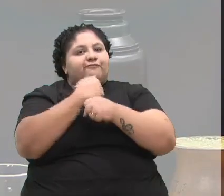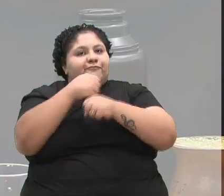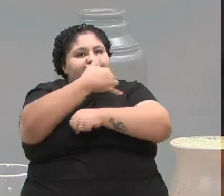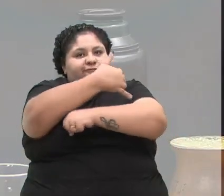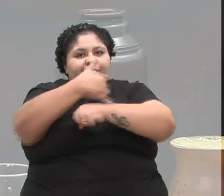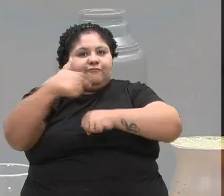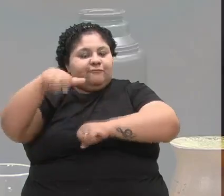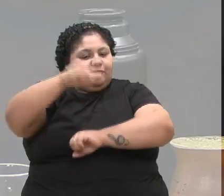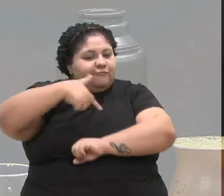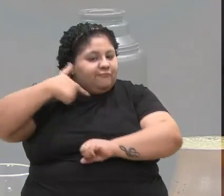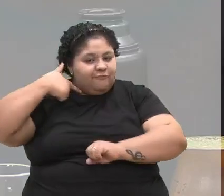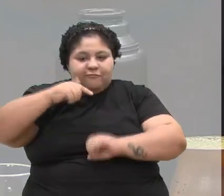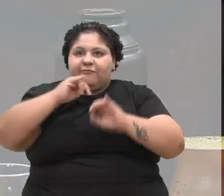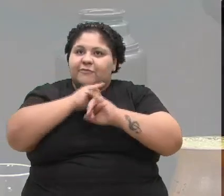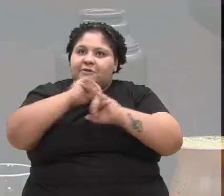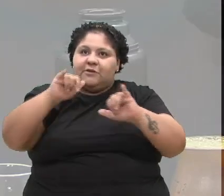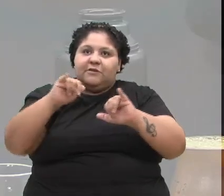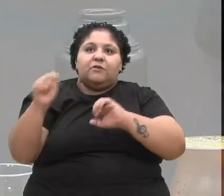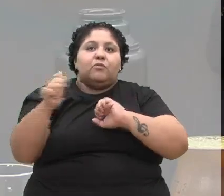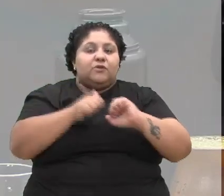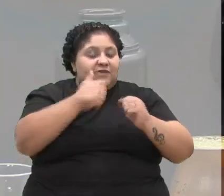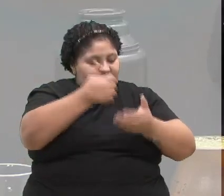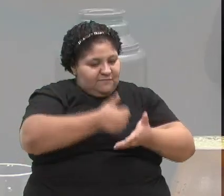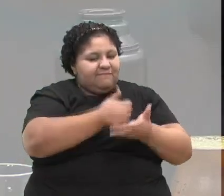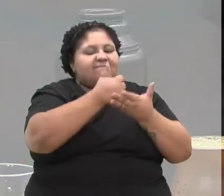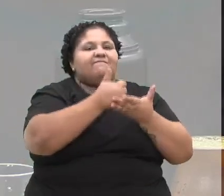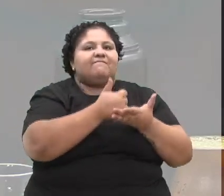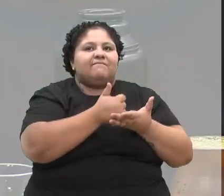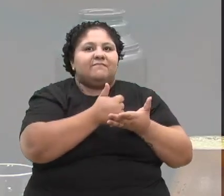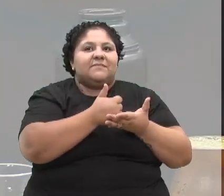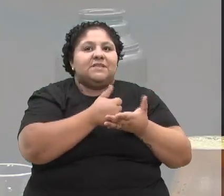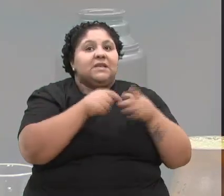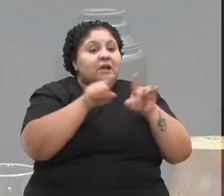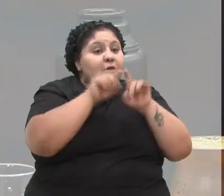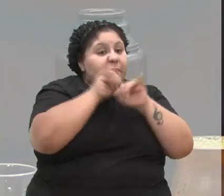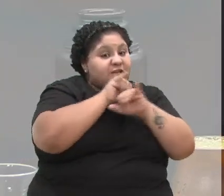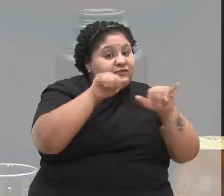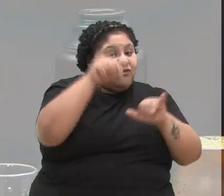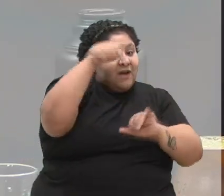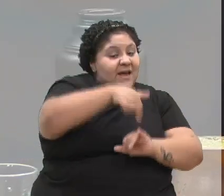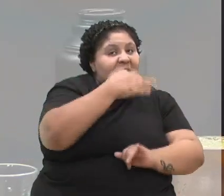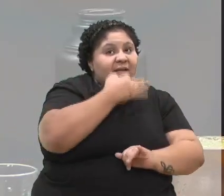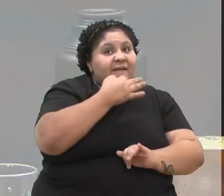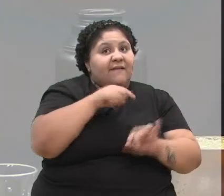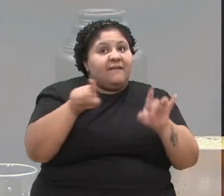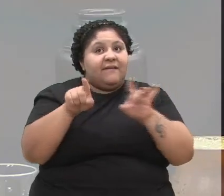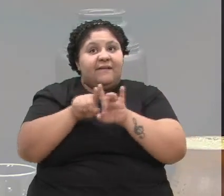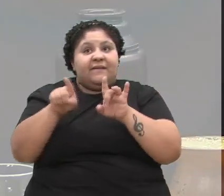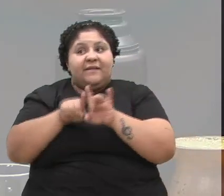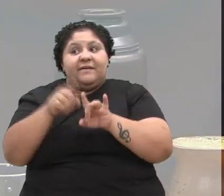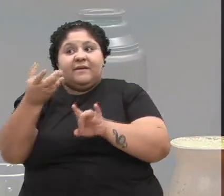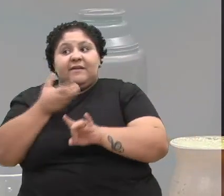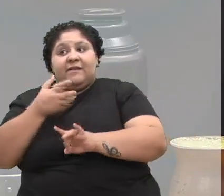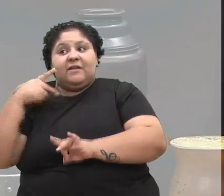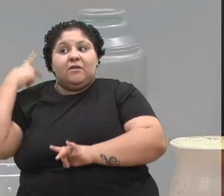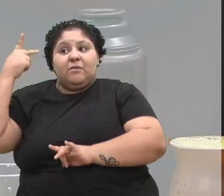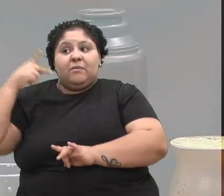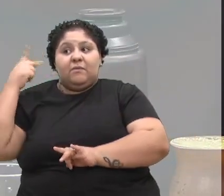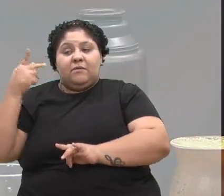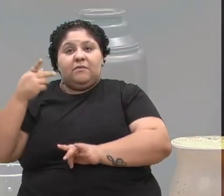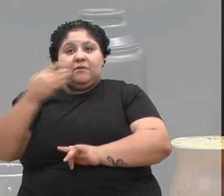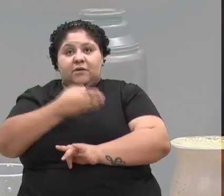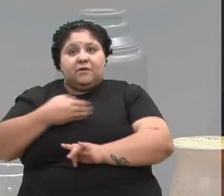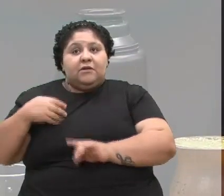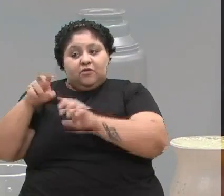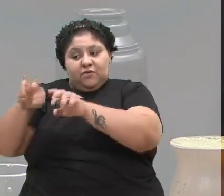esses dados, e isso poderia nos auxiliar tanto para divulgar nossa cidade, como para buscar políticas públicas e recursos que o